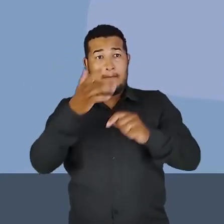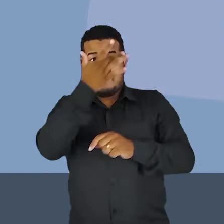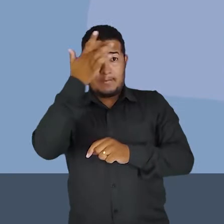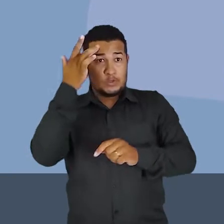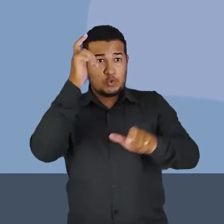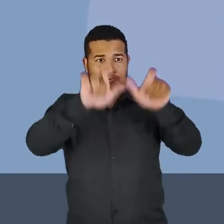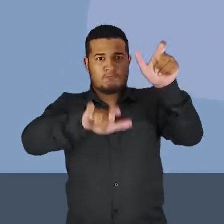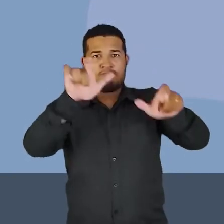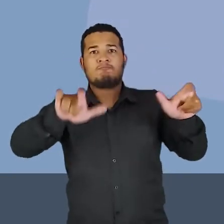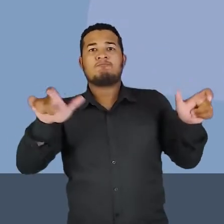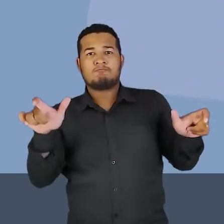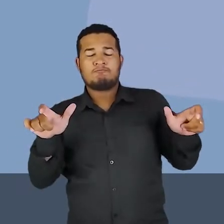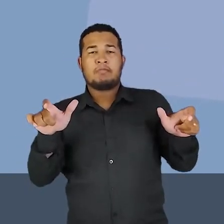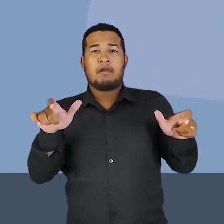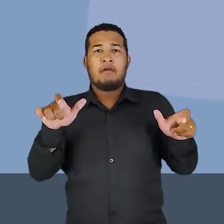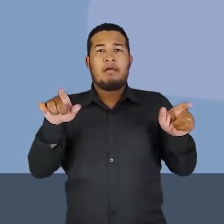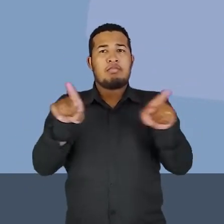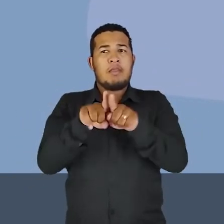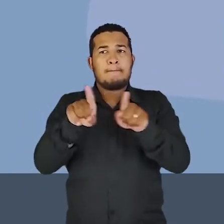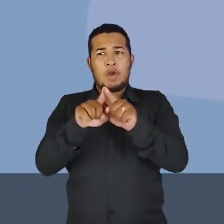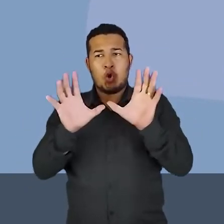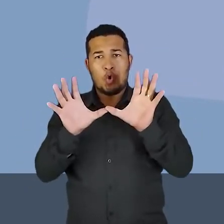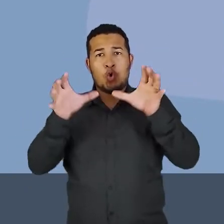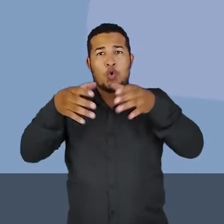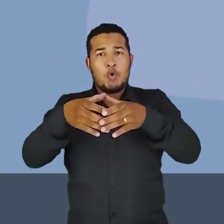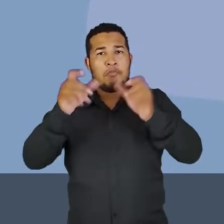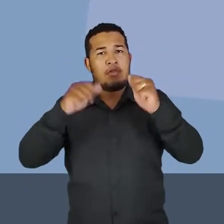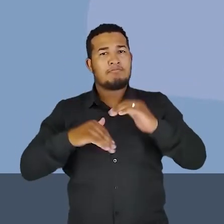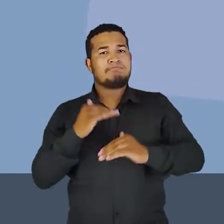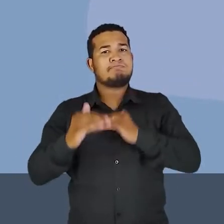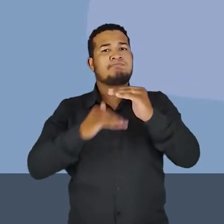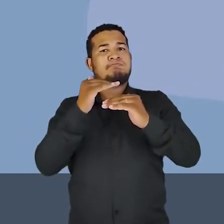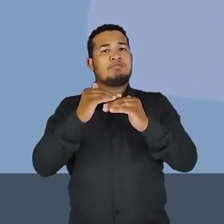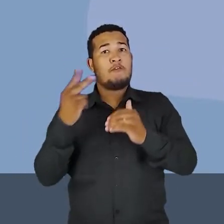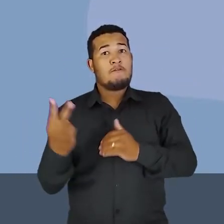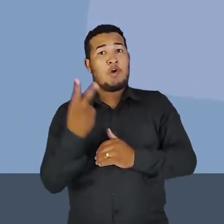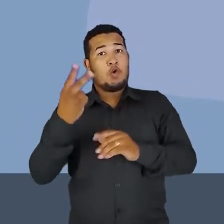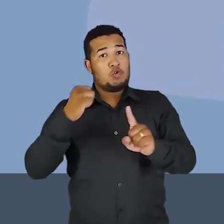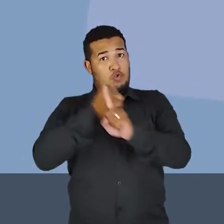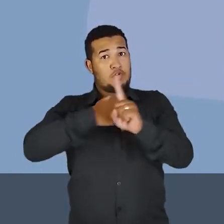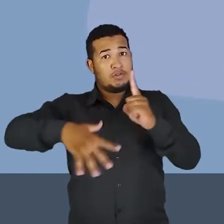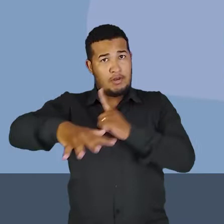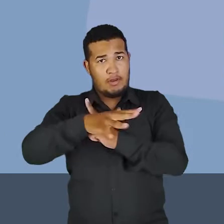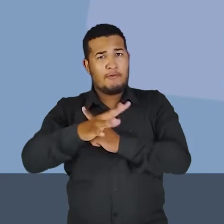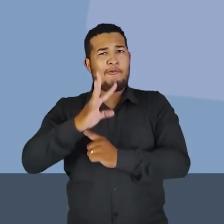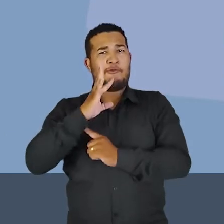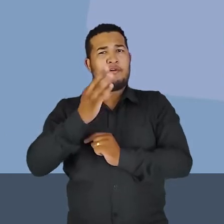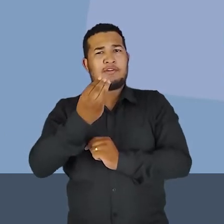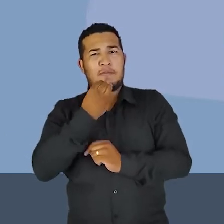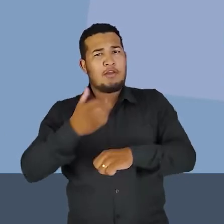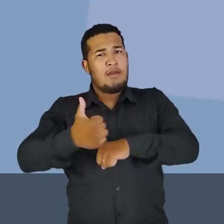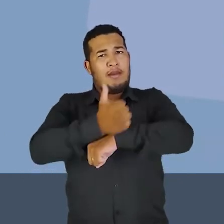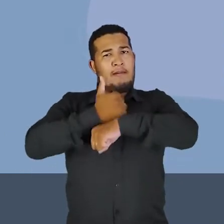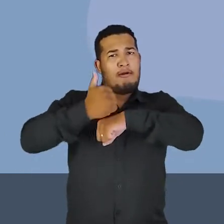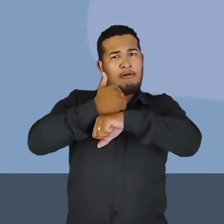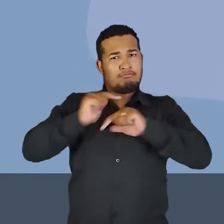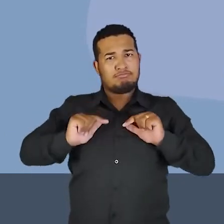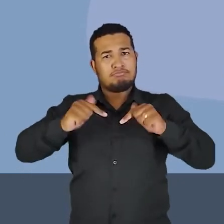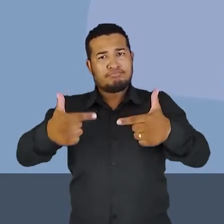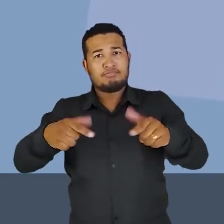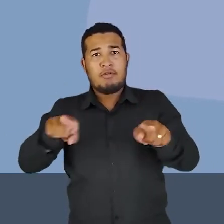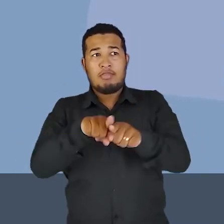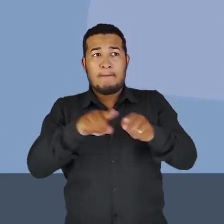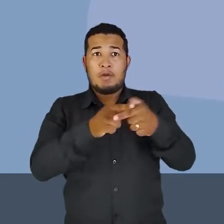indivíduo e a coletividade constroem valores sociais, conhecimentos, habilidades, atitudes e